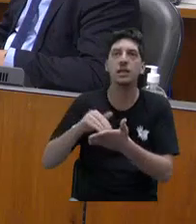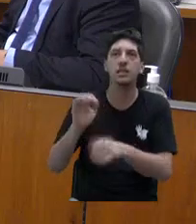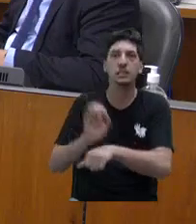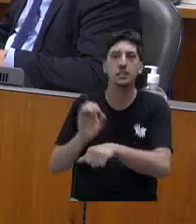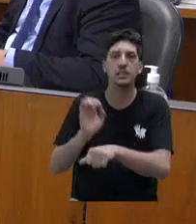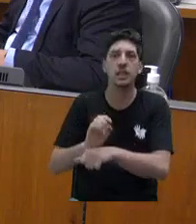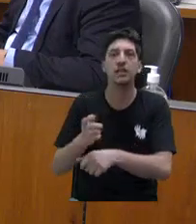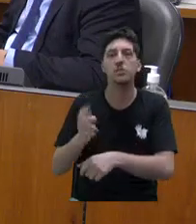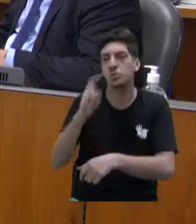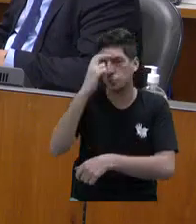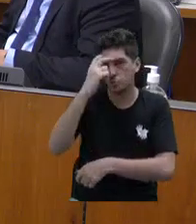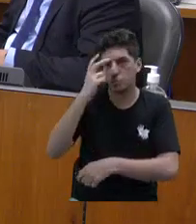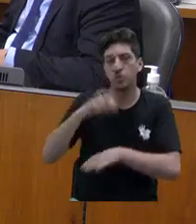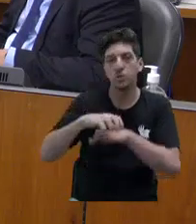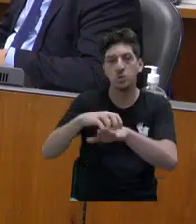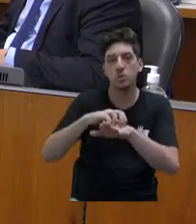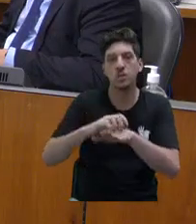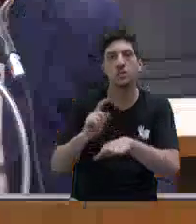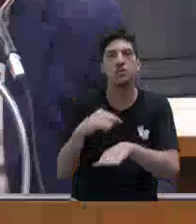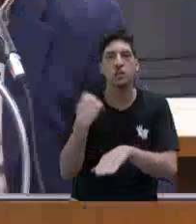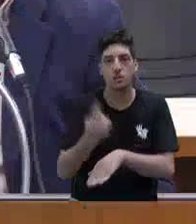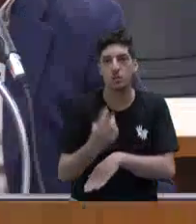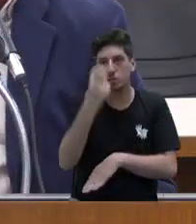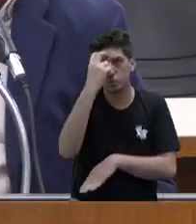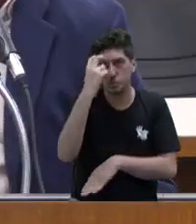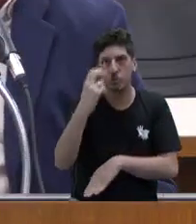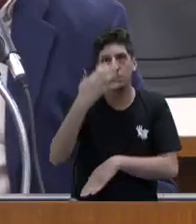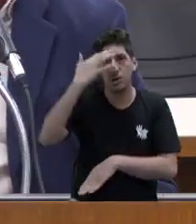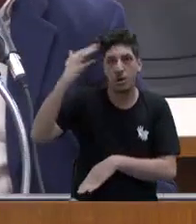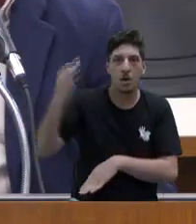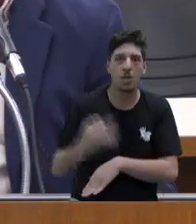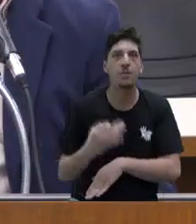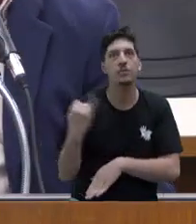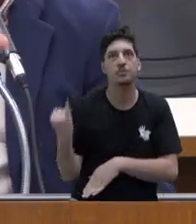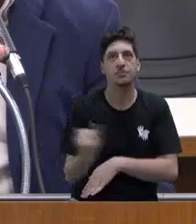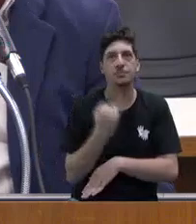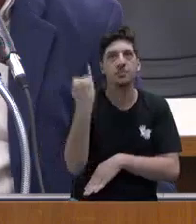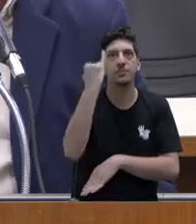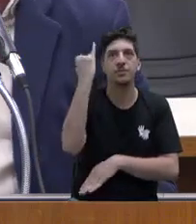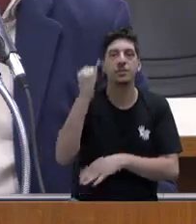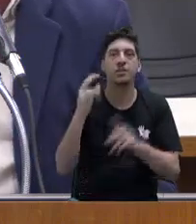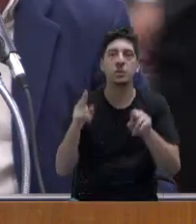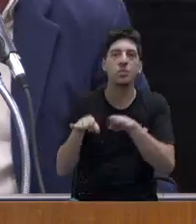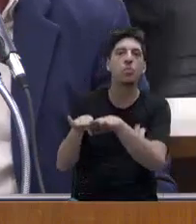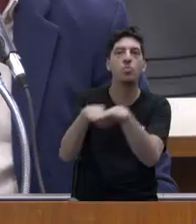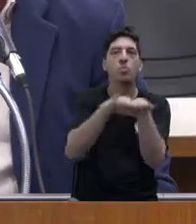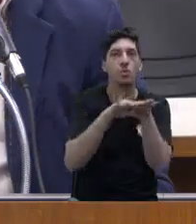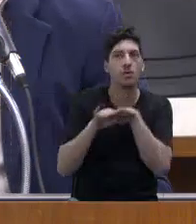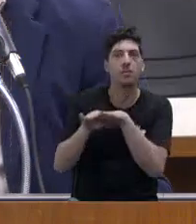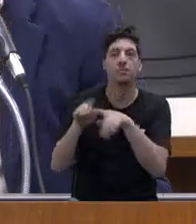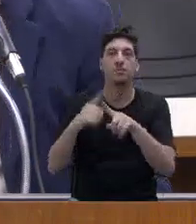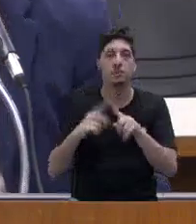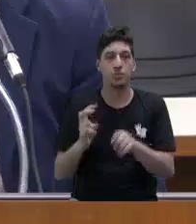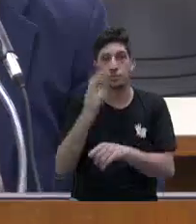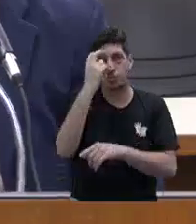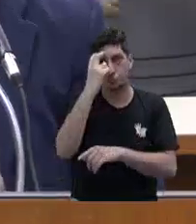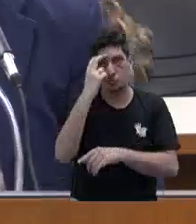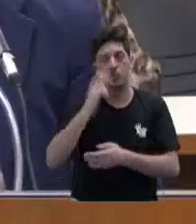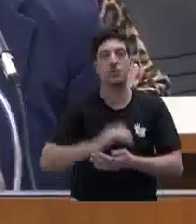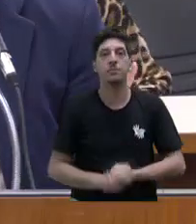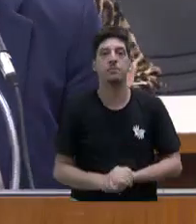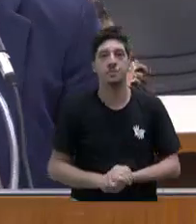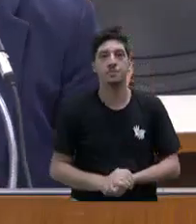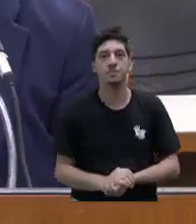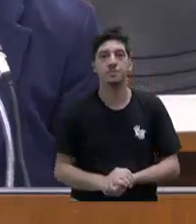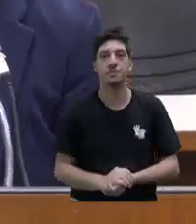Turismo e na nossa cultura um entendimento profundo de que ela vale tanto como as outras, porque cultura é, além de ser